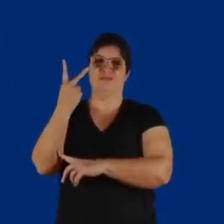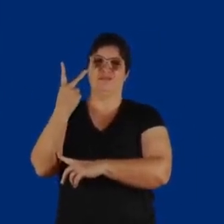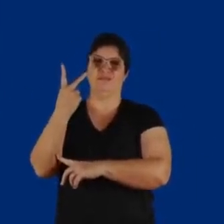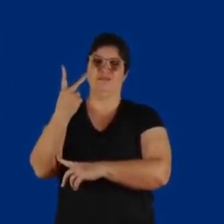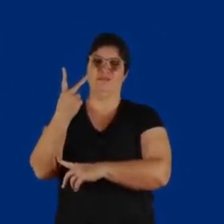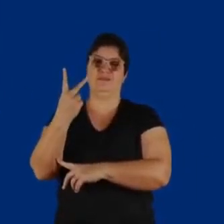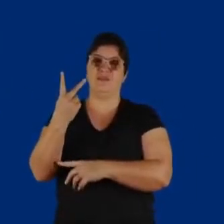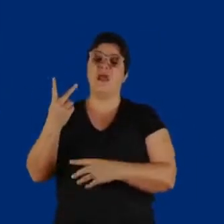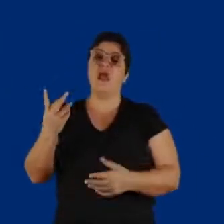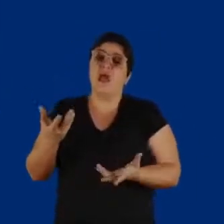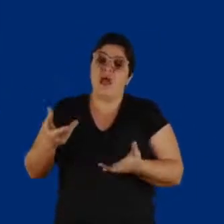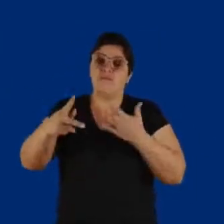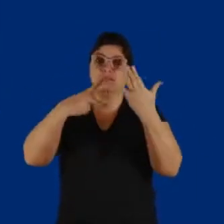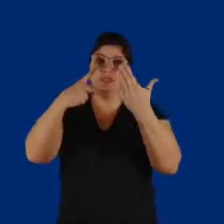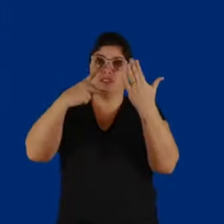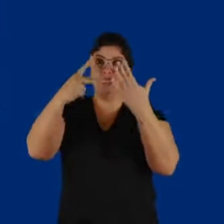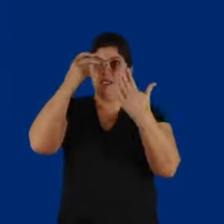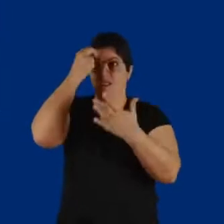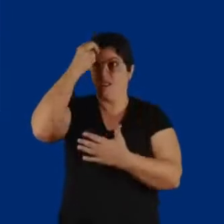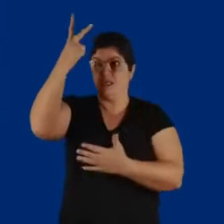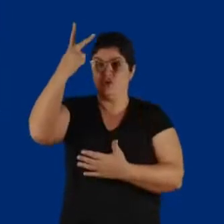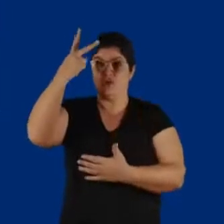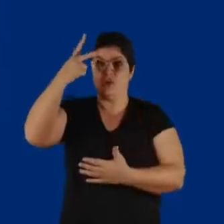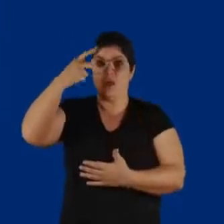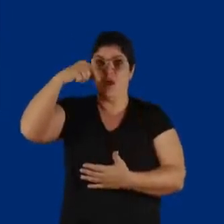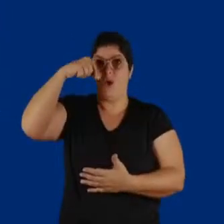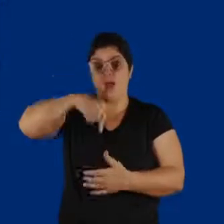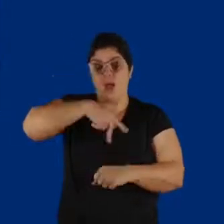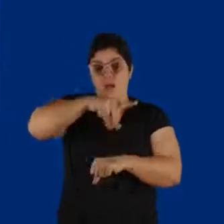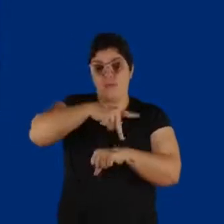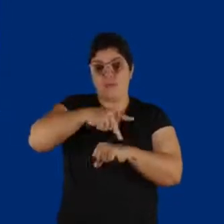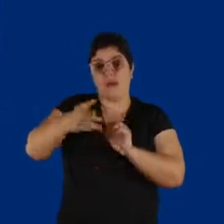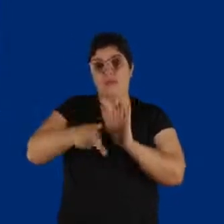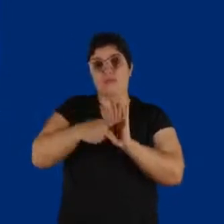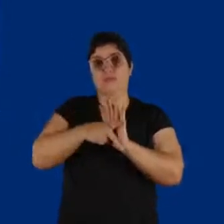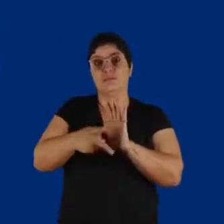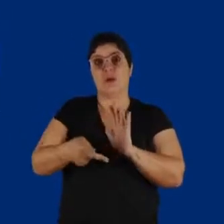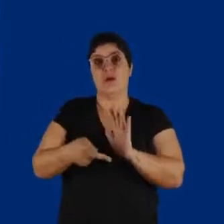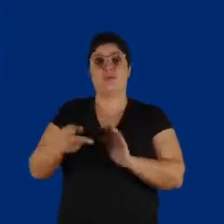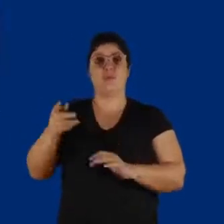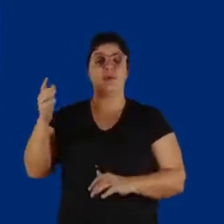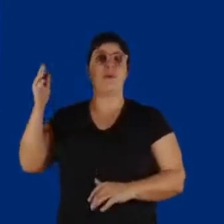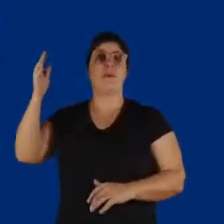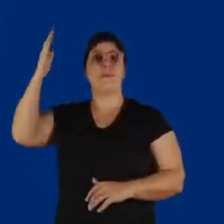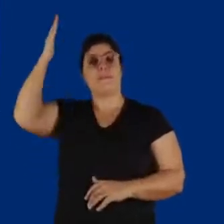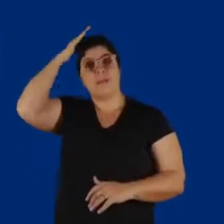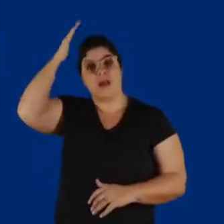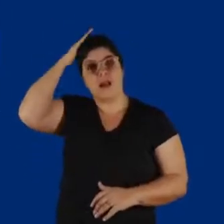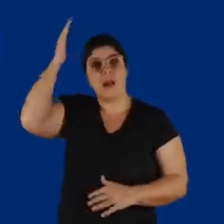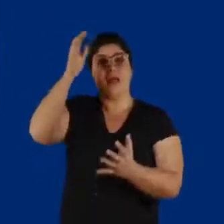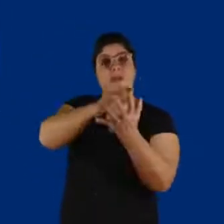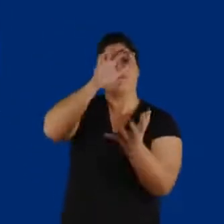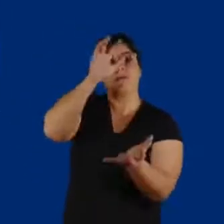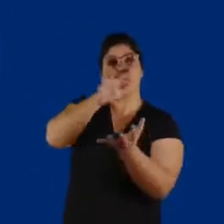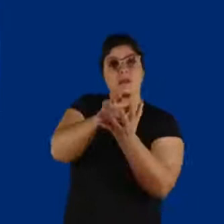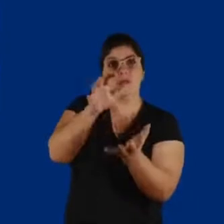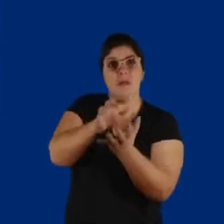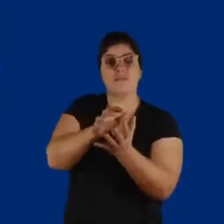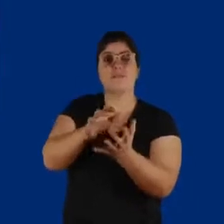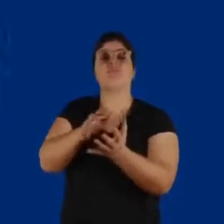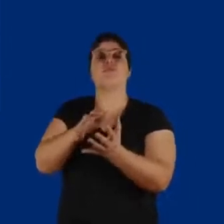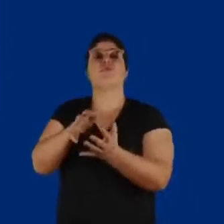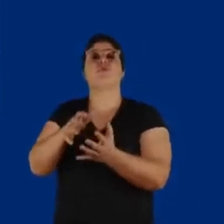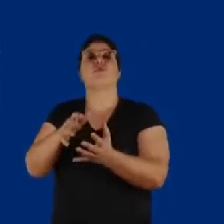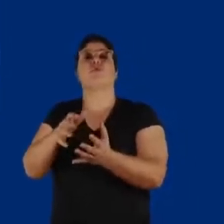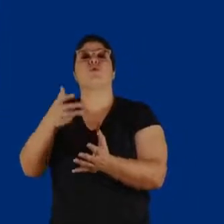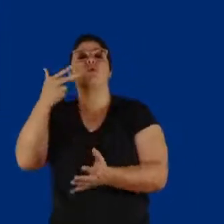quintal de casa. No seu quintal de casa, se você for começar a olhar, tem lá Paraíba, Pernambuco, caboclo, índio,